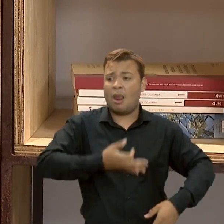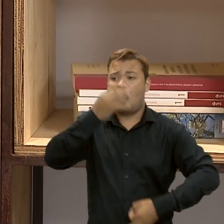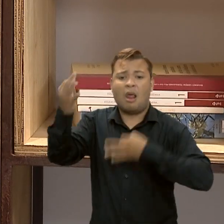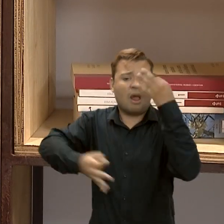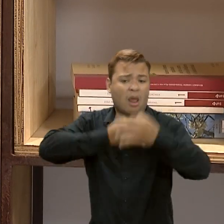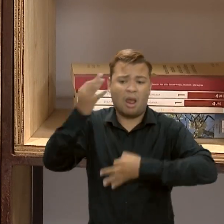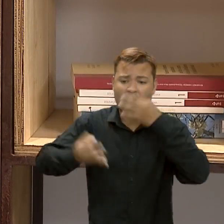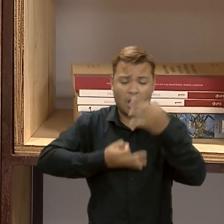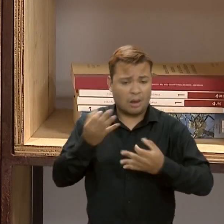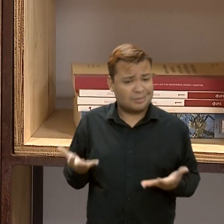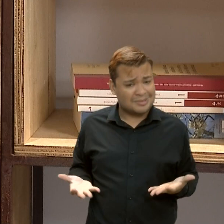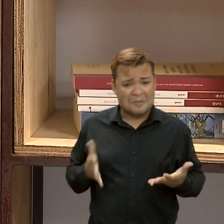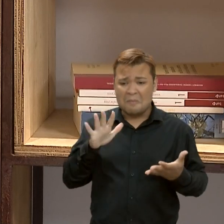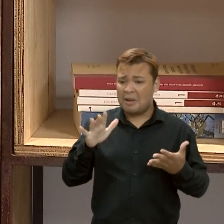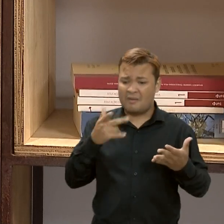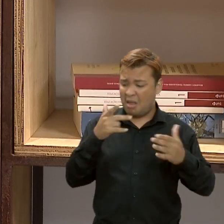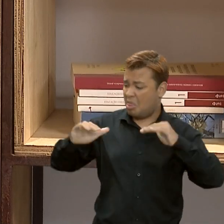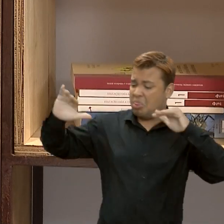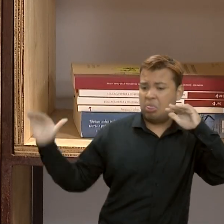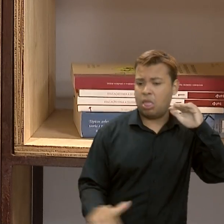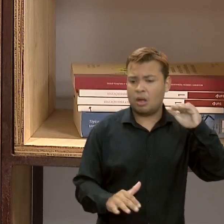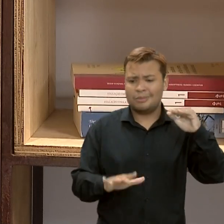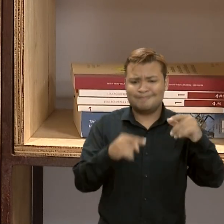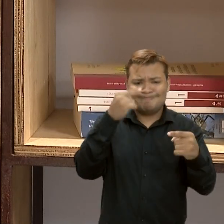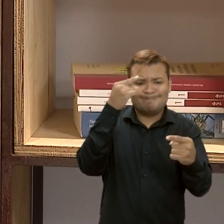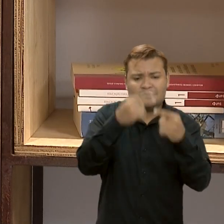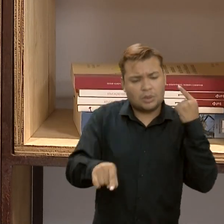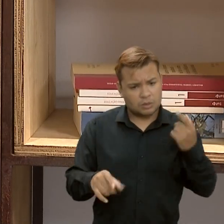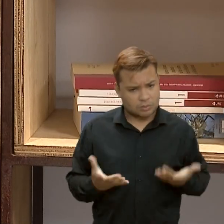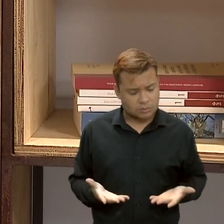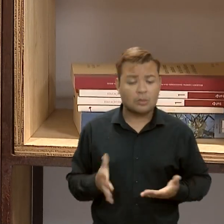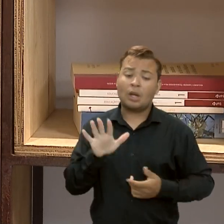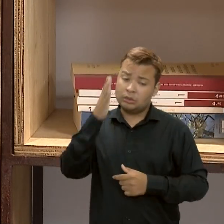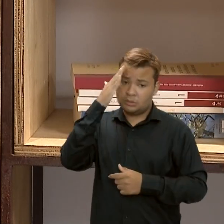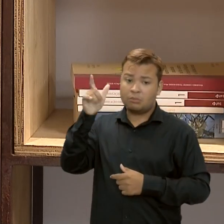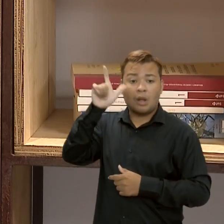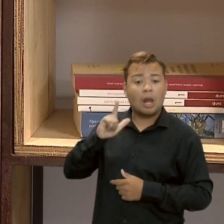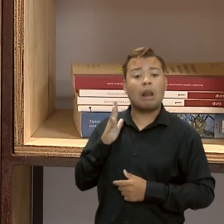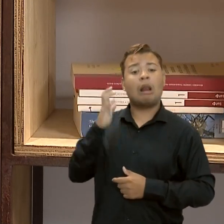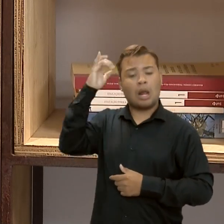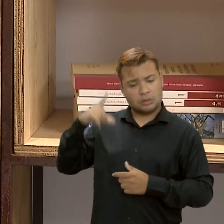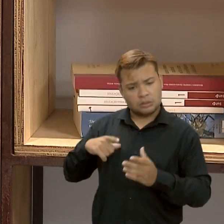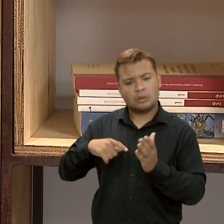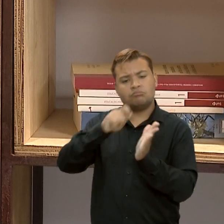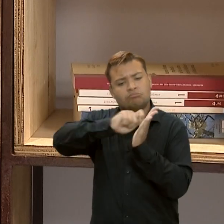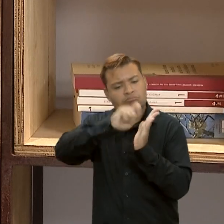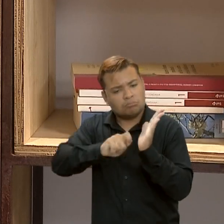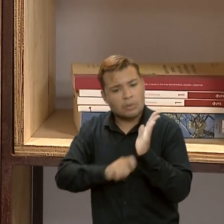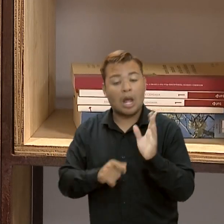essa obra com uma régua que não cabe, né? Porque a Leodegária, ela tem sim a estética, ela busca como referência a